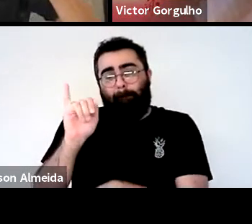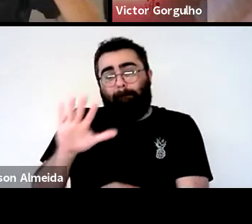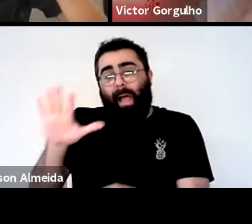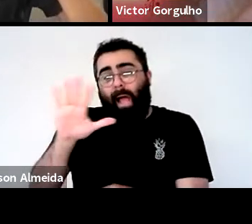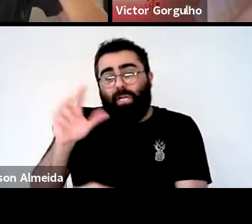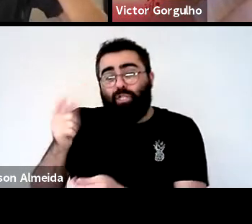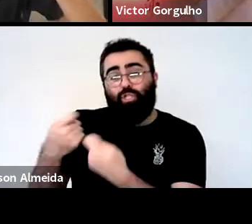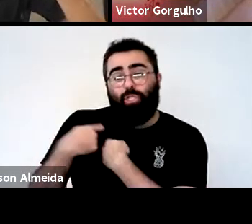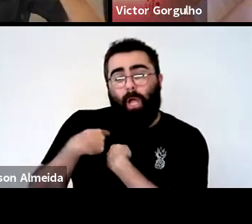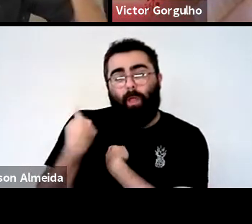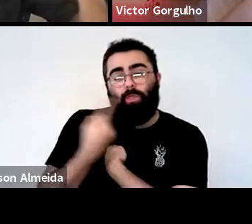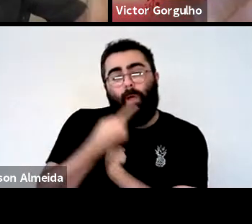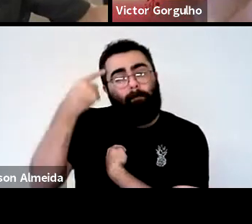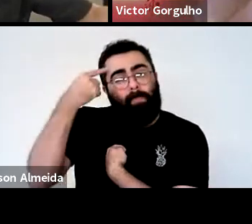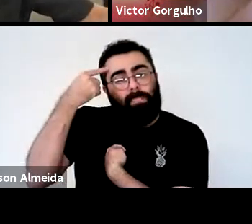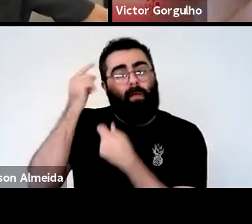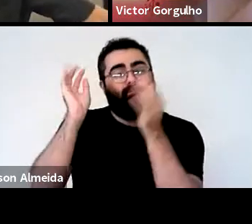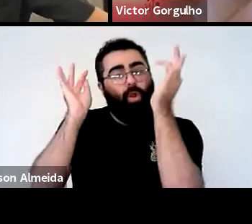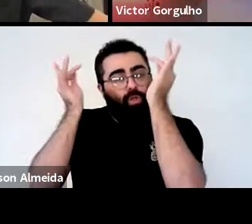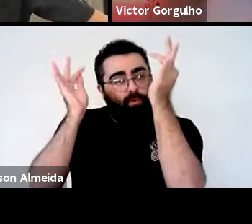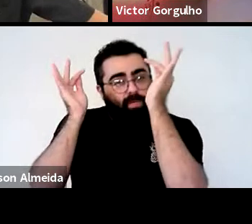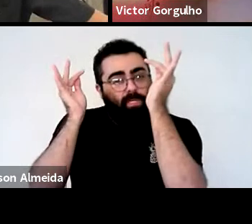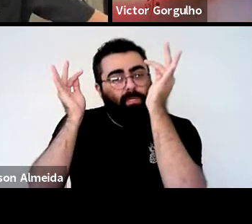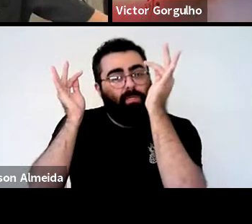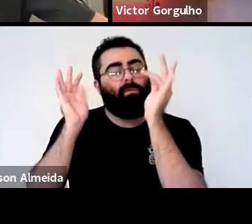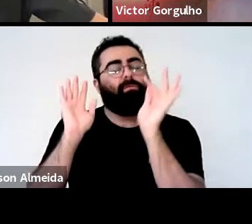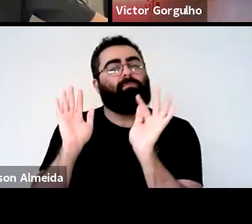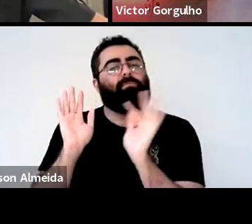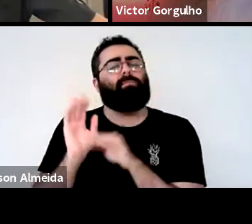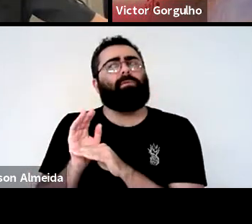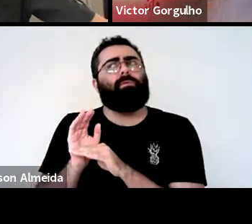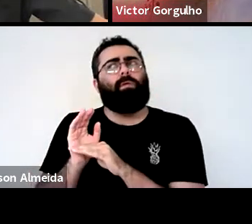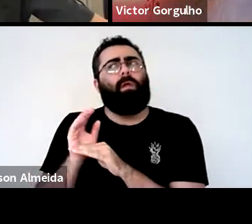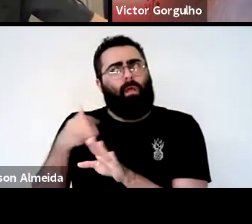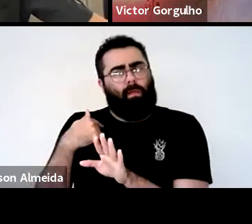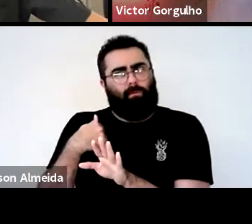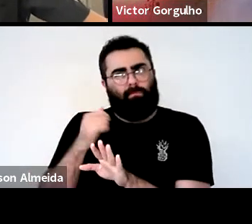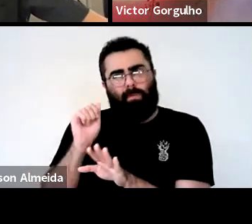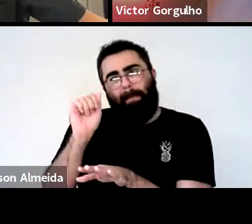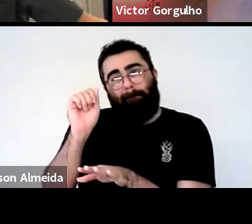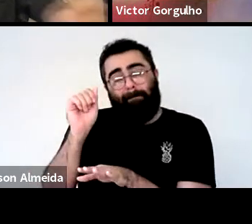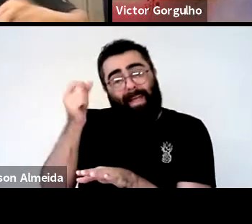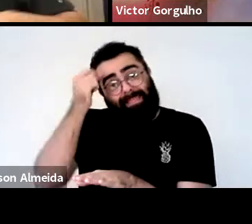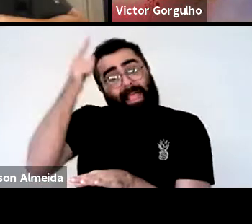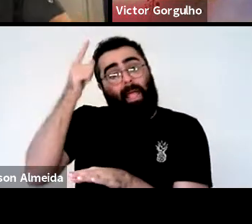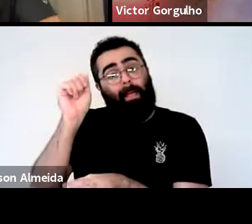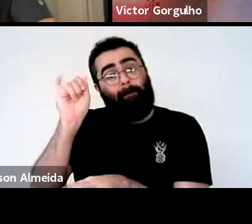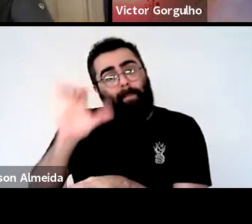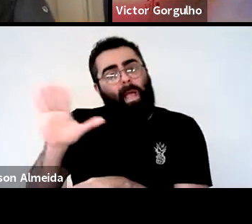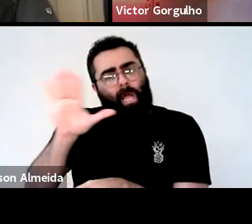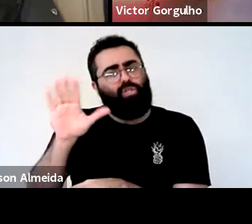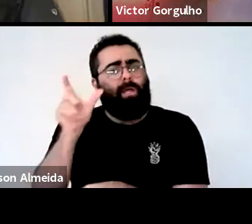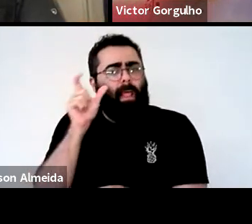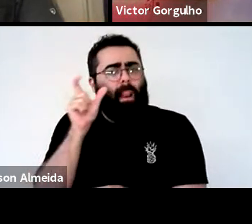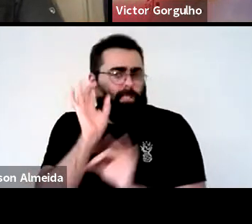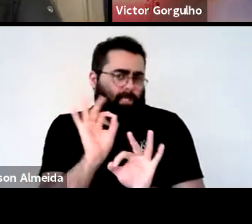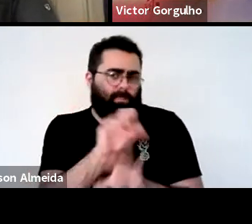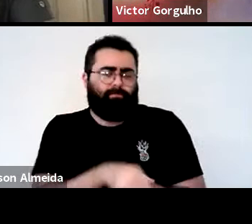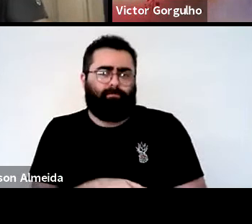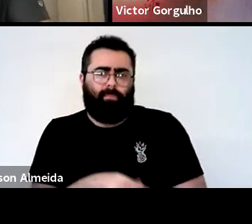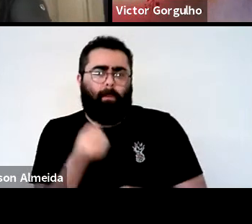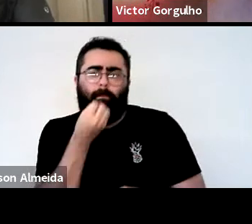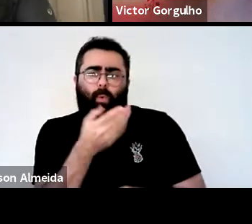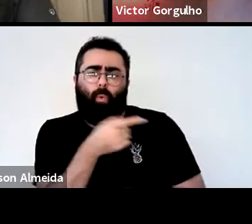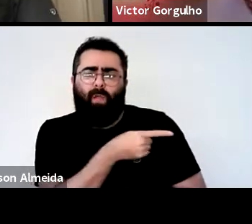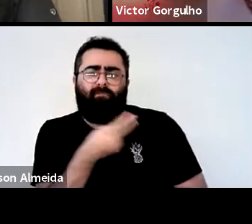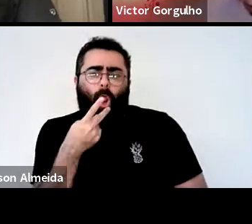que, como essa imagem... E para a gente, a ideia de imagem é super interessante, assim. Ainda bem que o Wallace falou disso, porque eu lembro que na